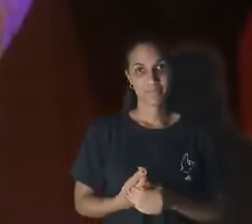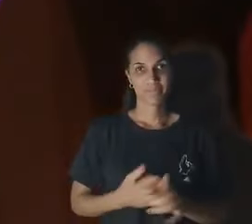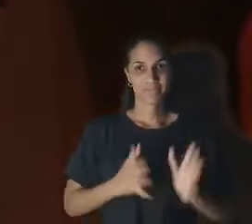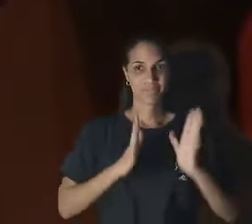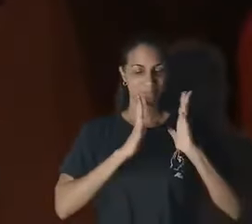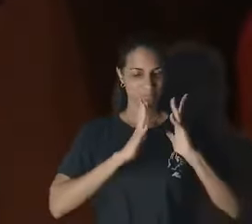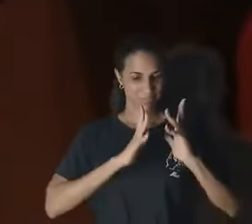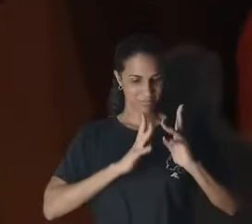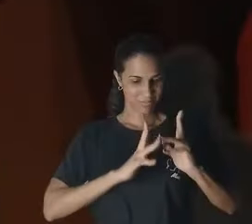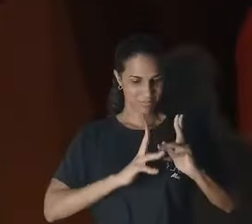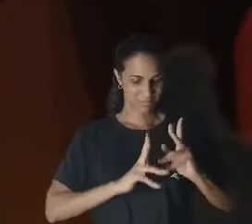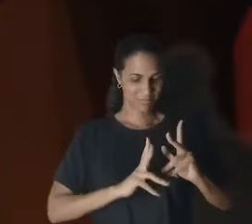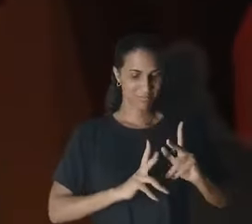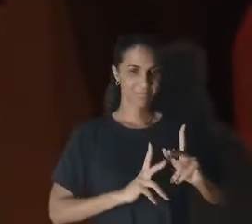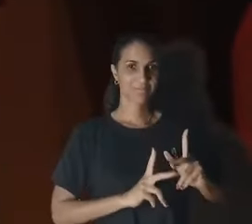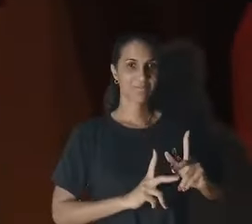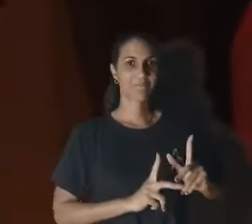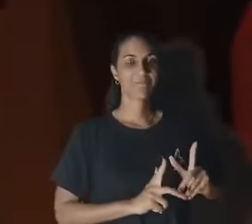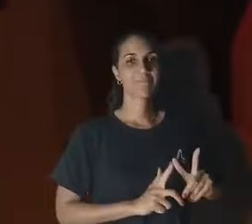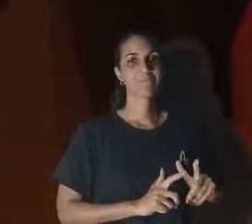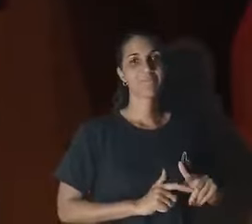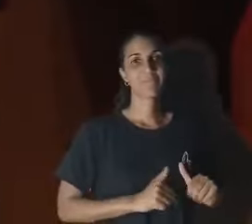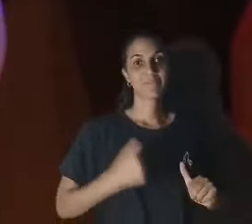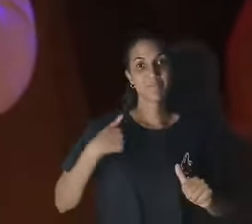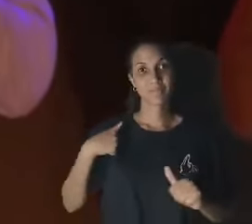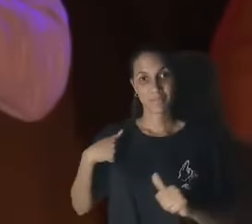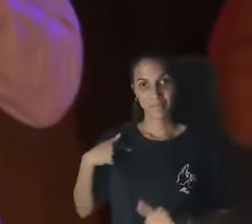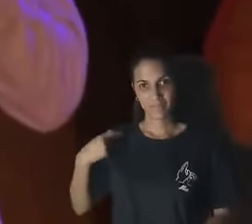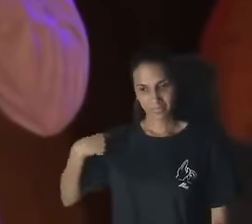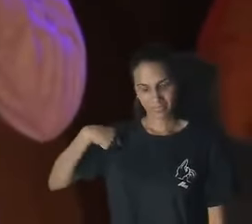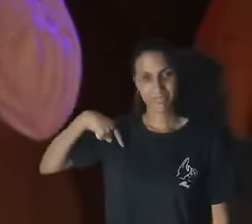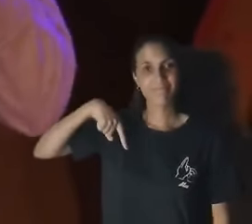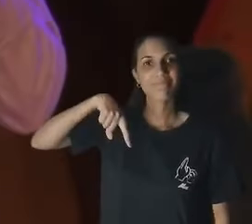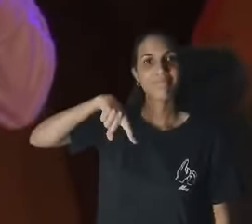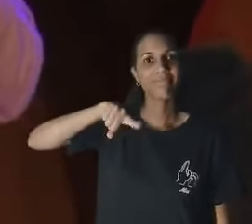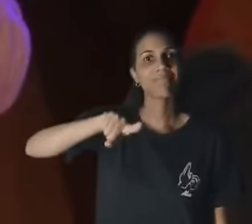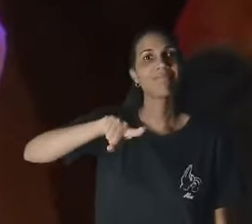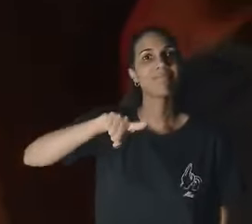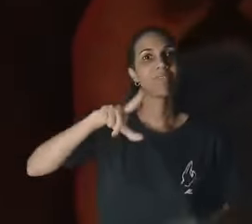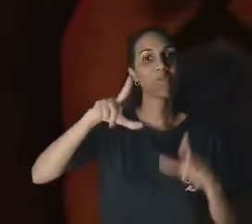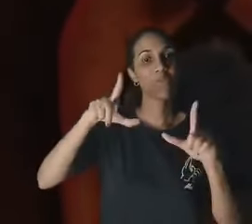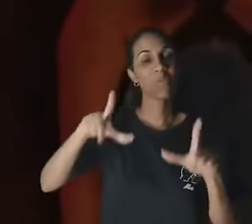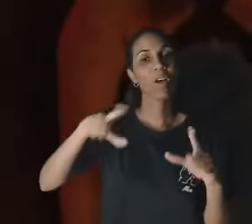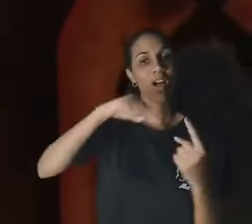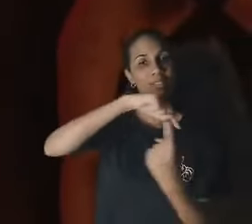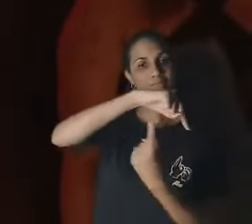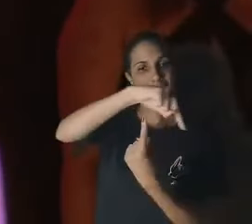sandálias, pois onde pisas é terra santa.